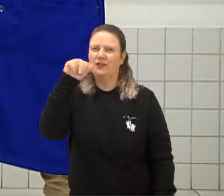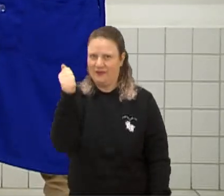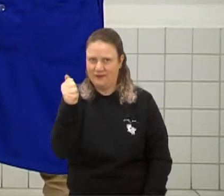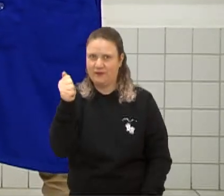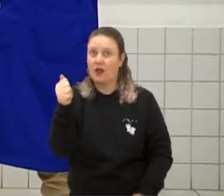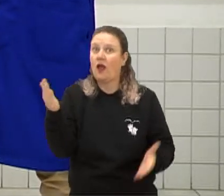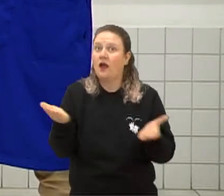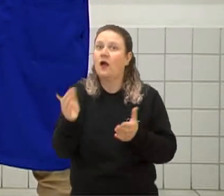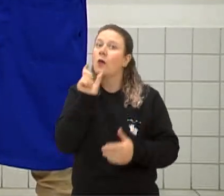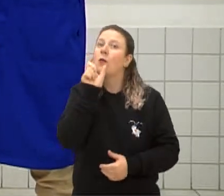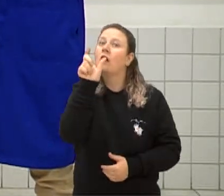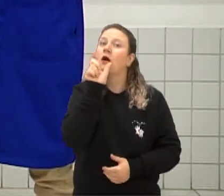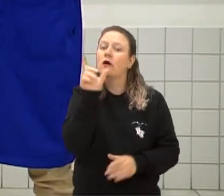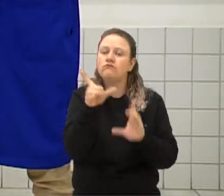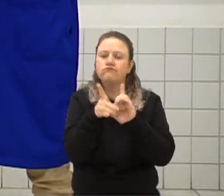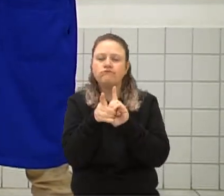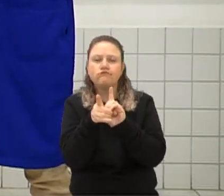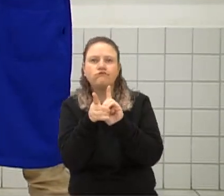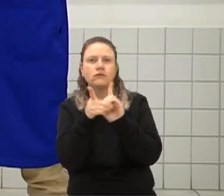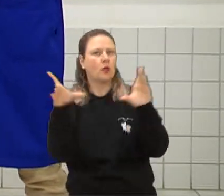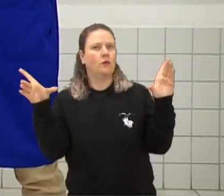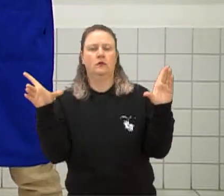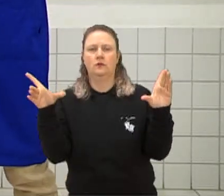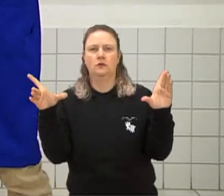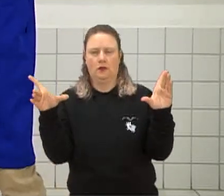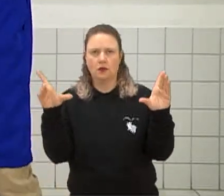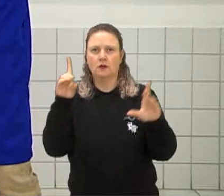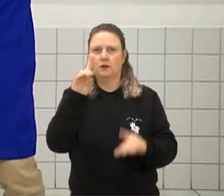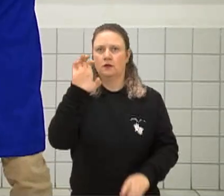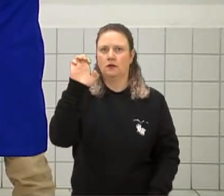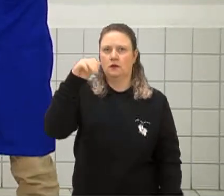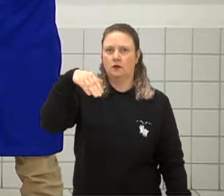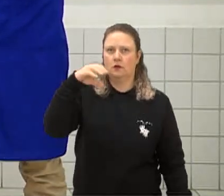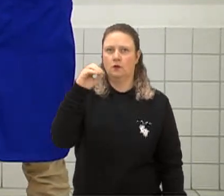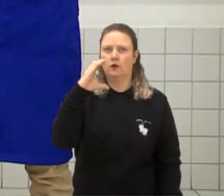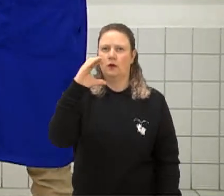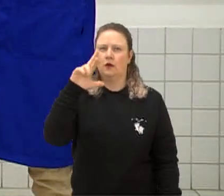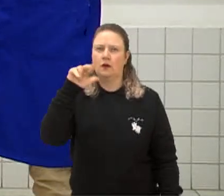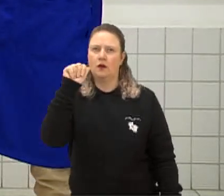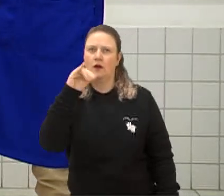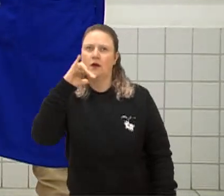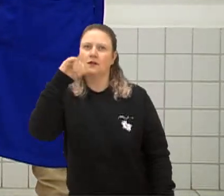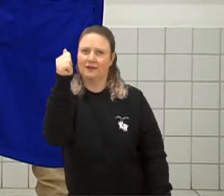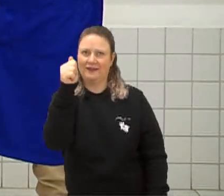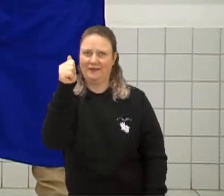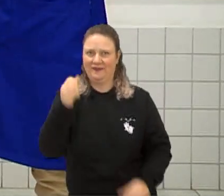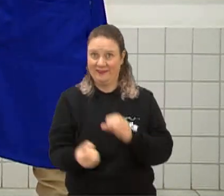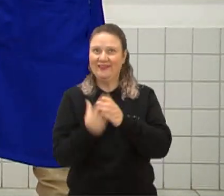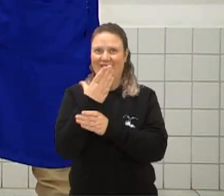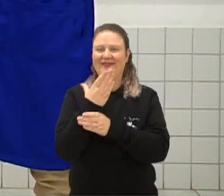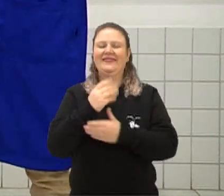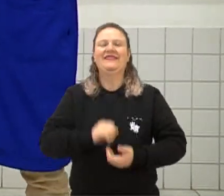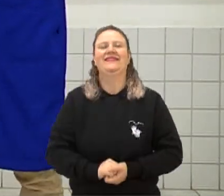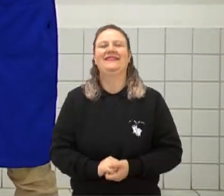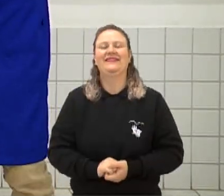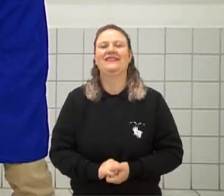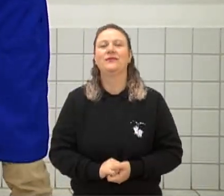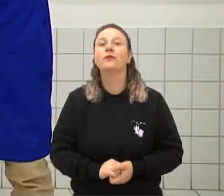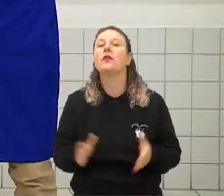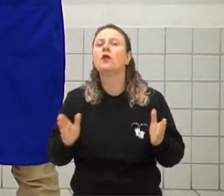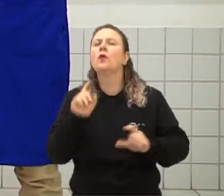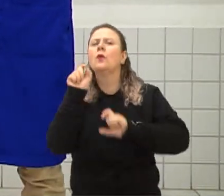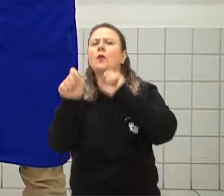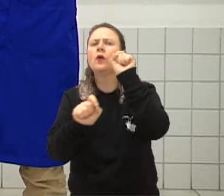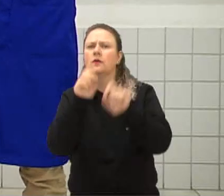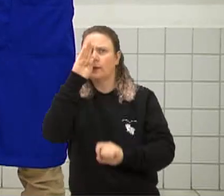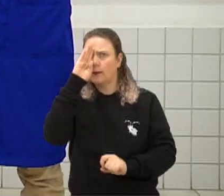palavra democracia. É daí que vem a palavra portanto, democracia, né? exatamente. Muito bacana. Vamos seguindo então. Vamos lá então. E quais são